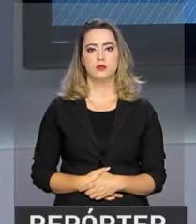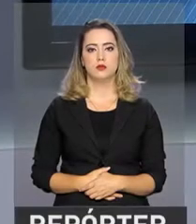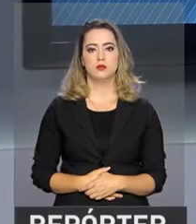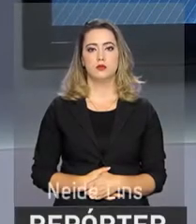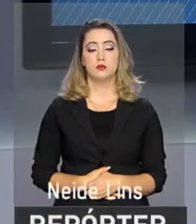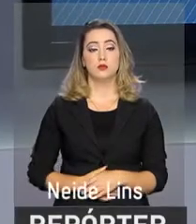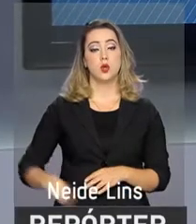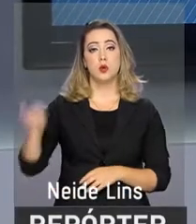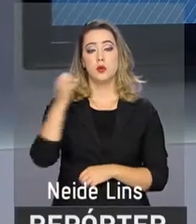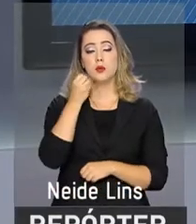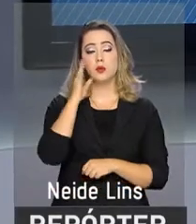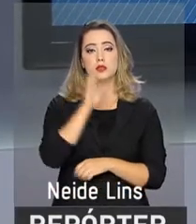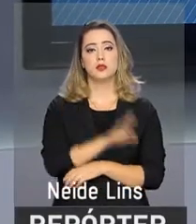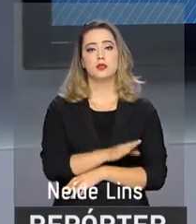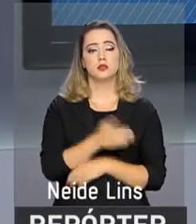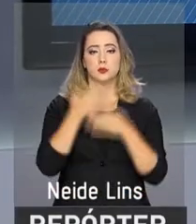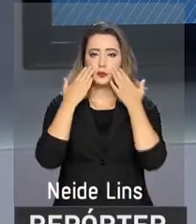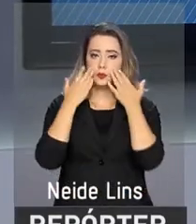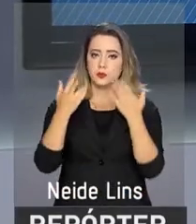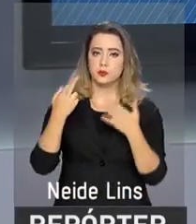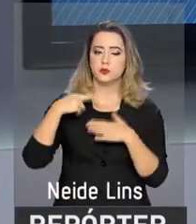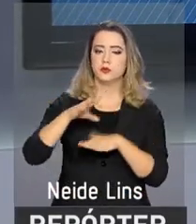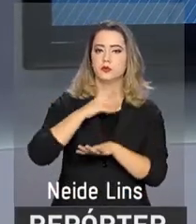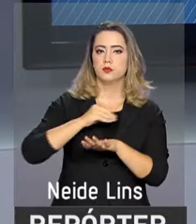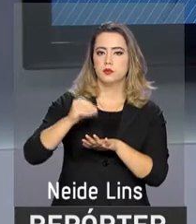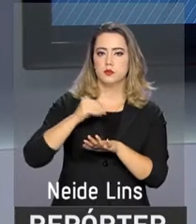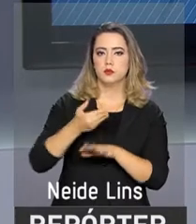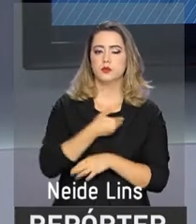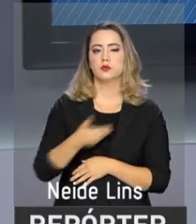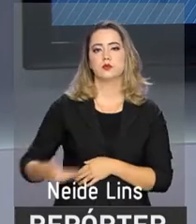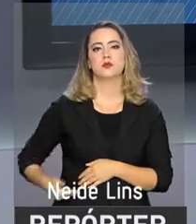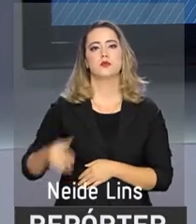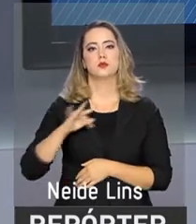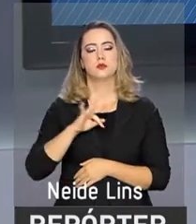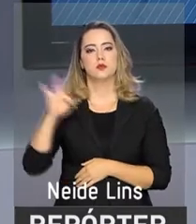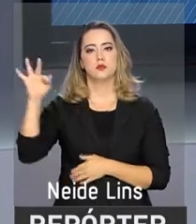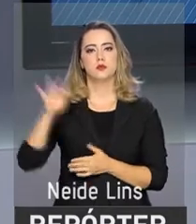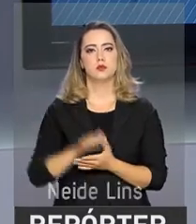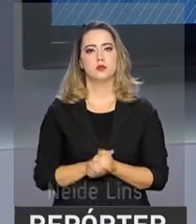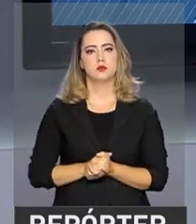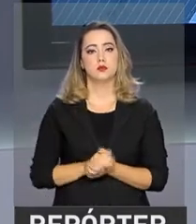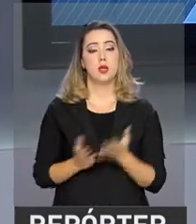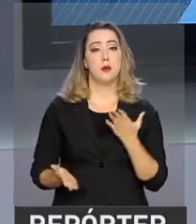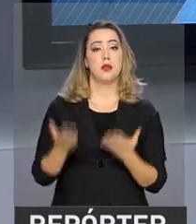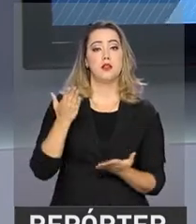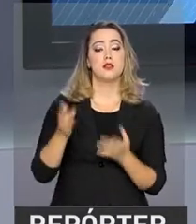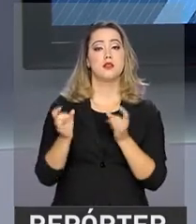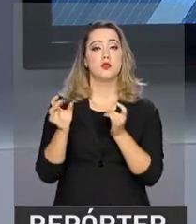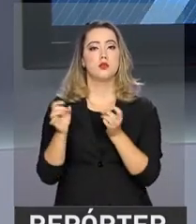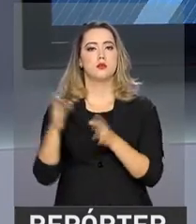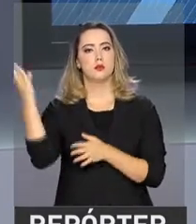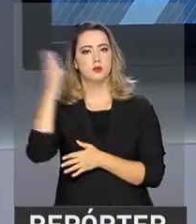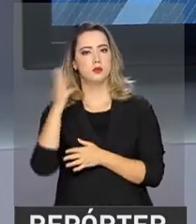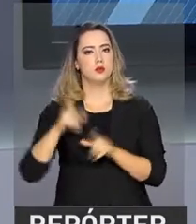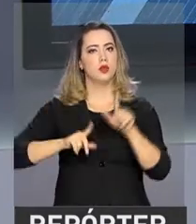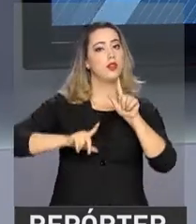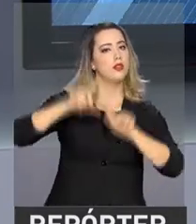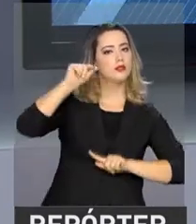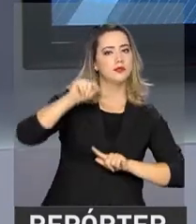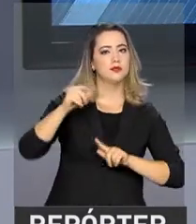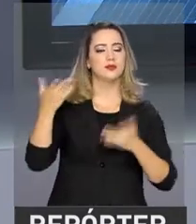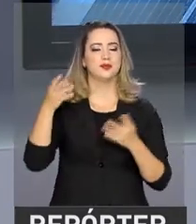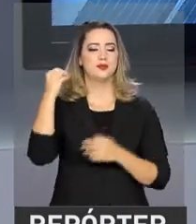olá boa tarde no ar o repórter nbr com as notícias do governo federal a balança comercial brasileira bateu mais um recorde